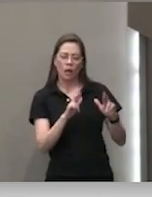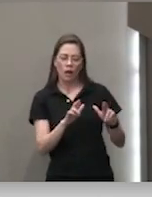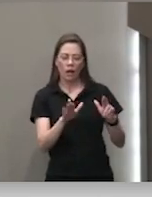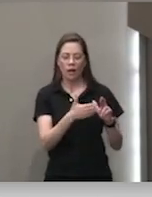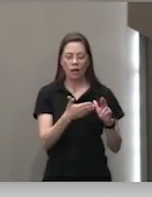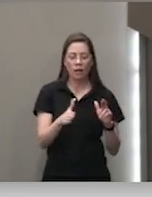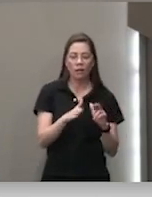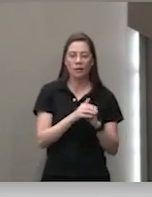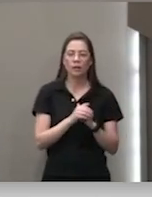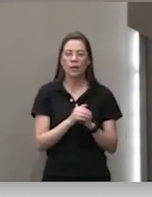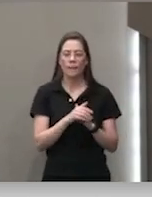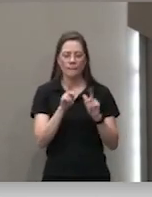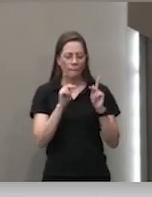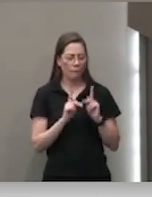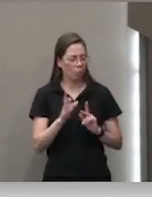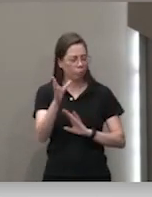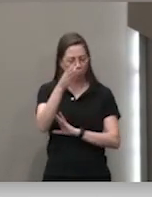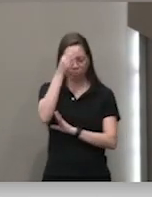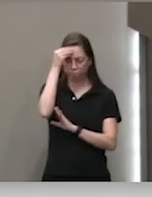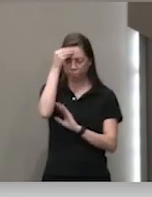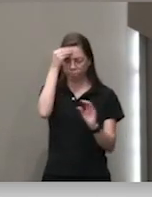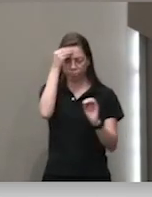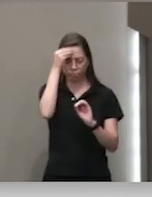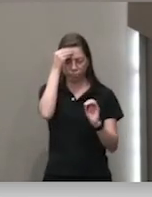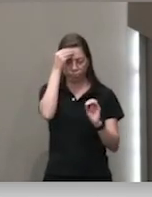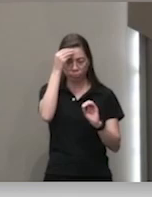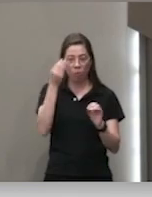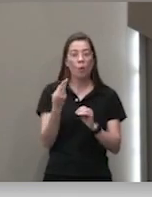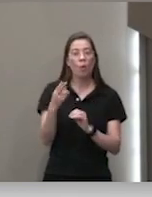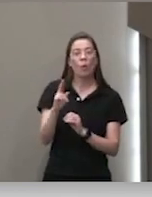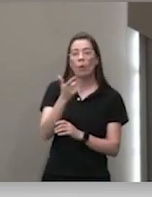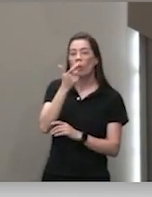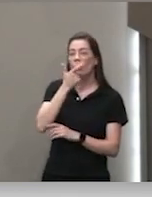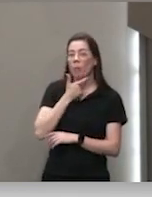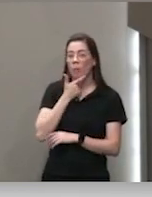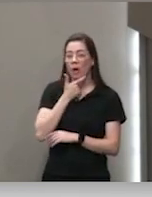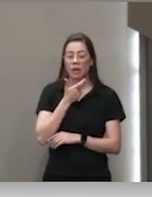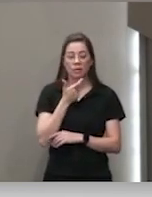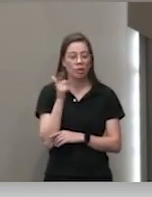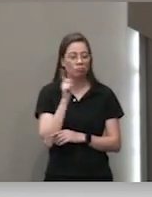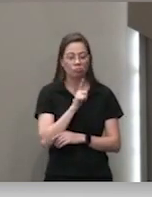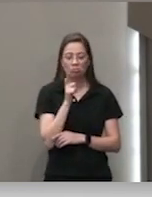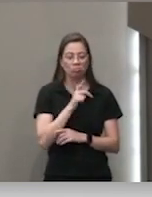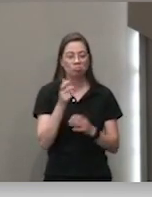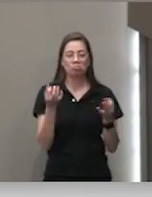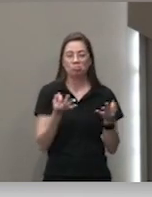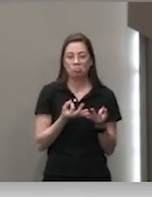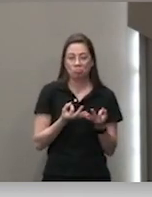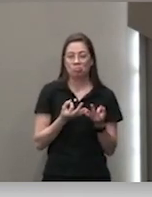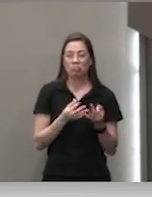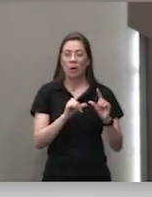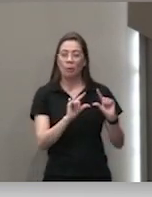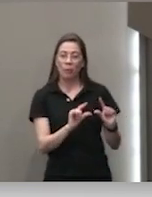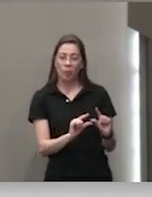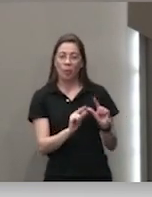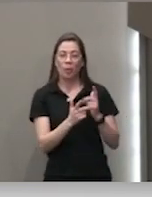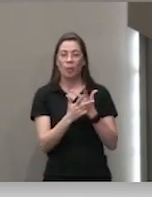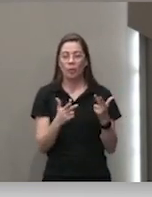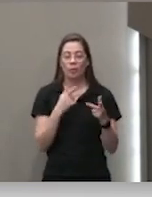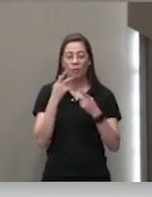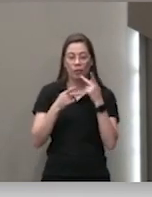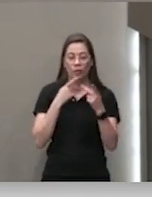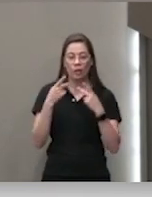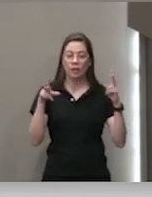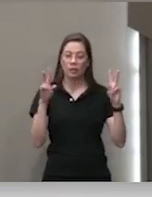muitas vezes, assim, as pessoas não compreendem ou acham que é insuficiente, acham que é muito pouco falar sobre